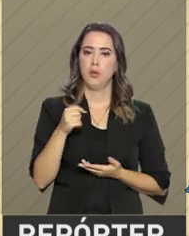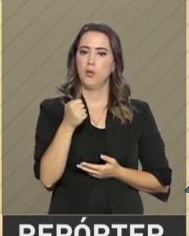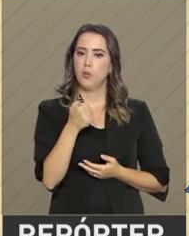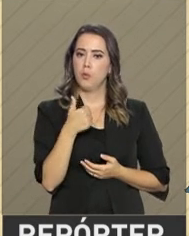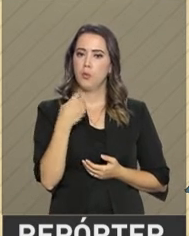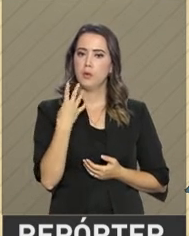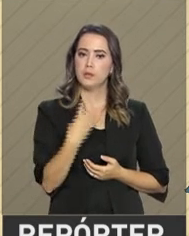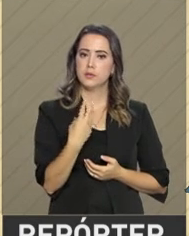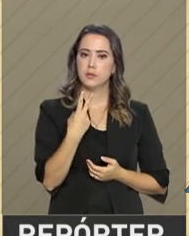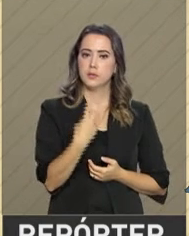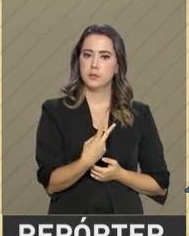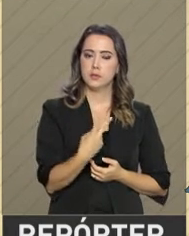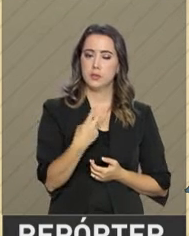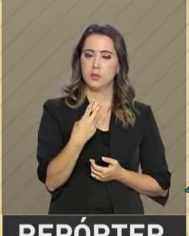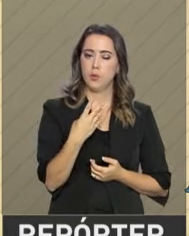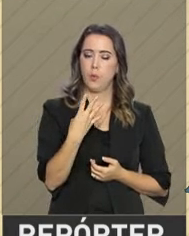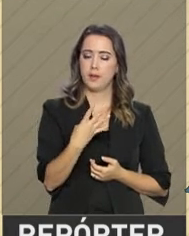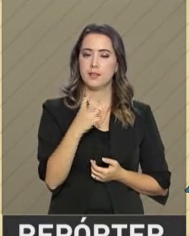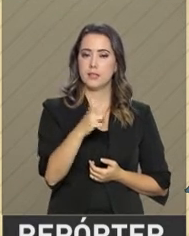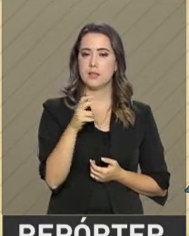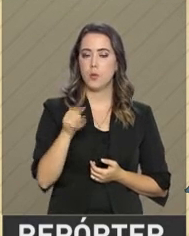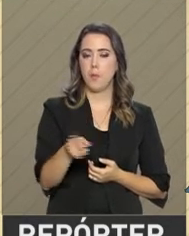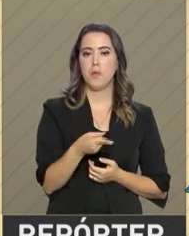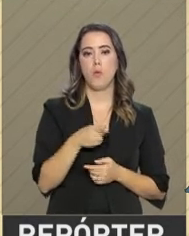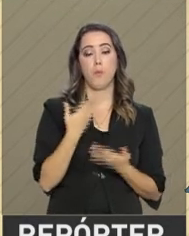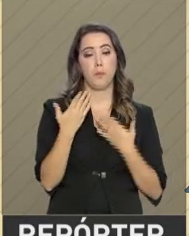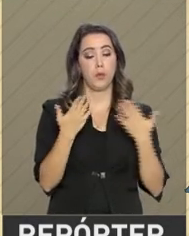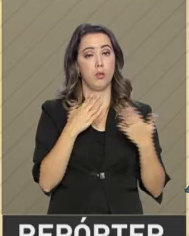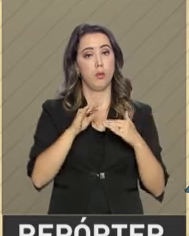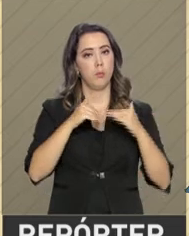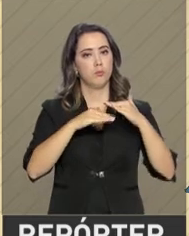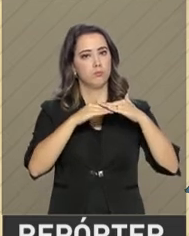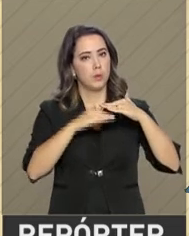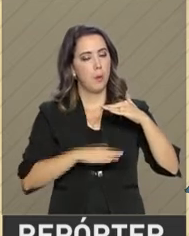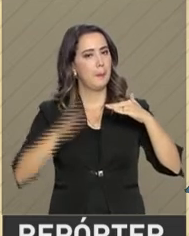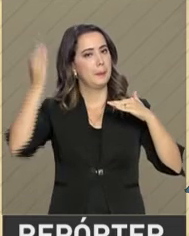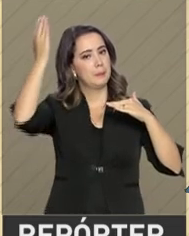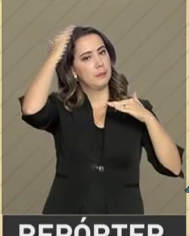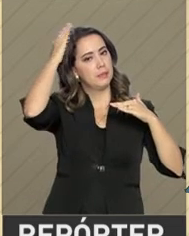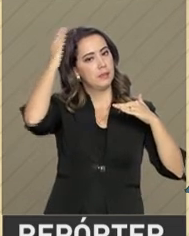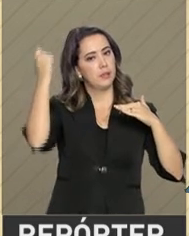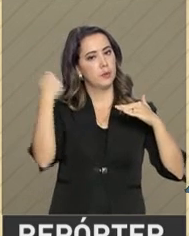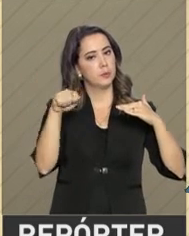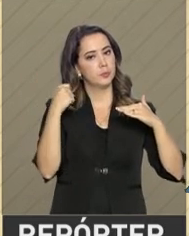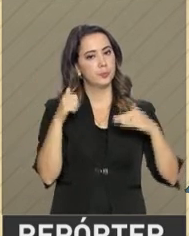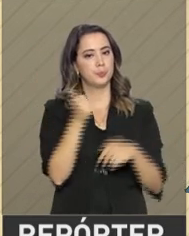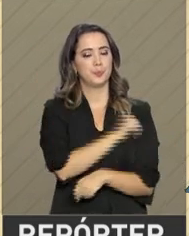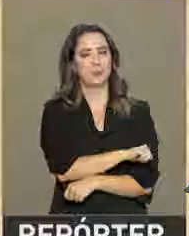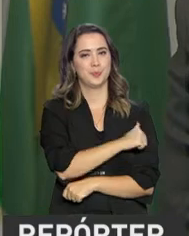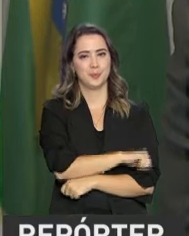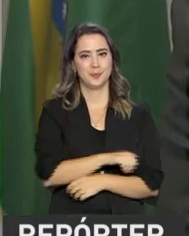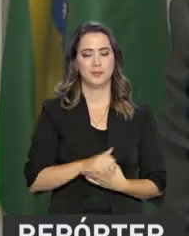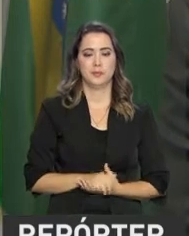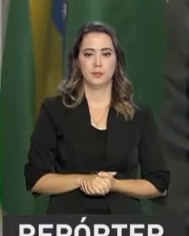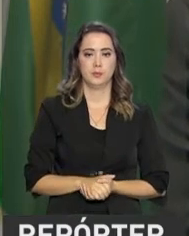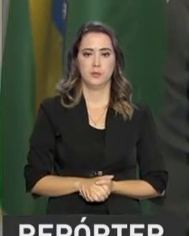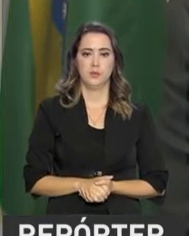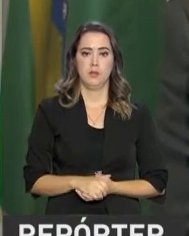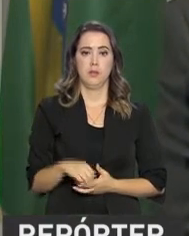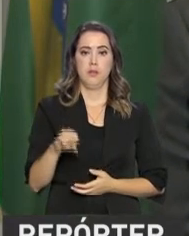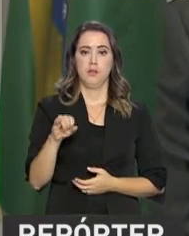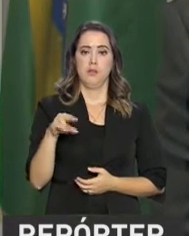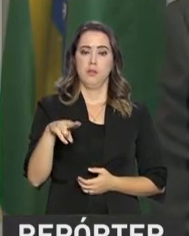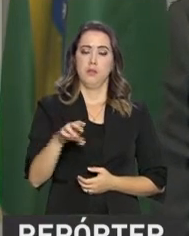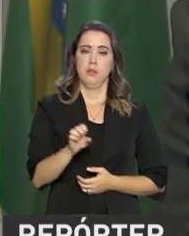45 mil o ranking nacional segue com paraná rio grande do sul e rio de janeiro o sine funciona